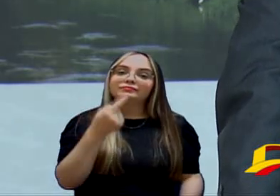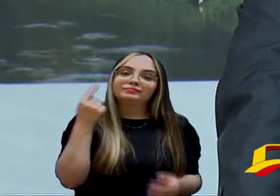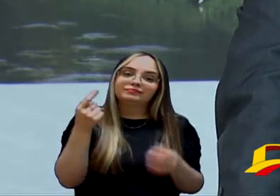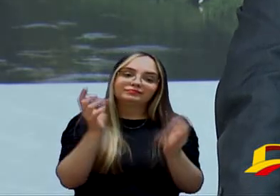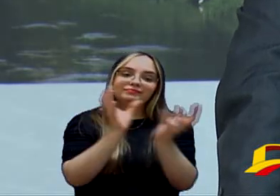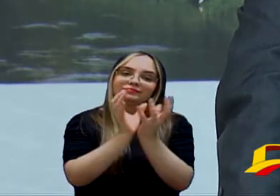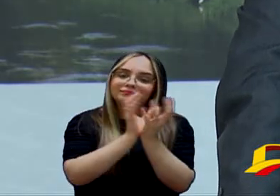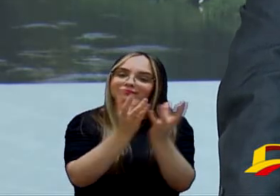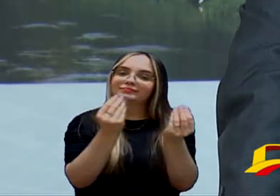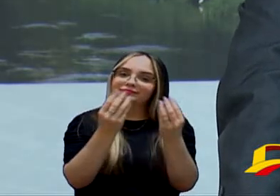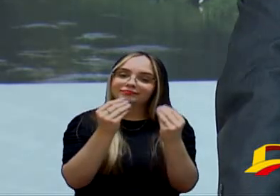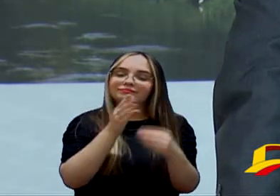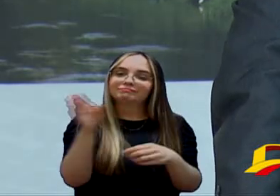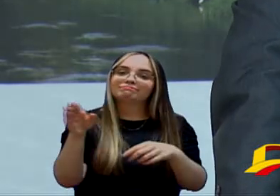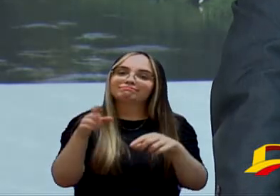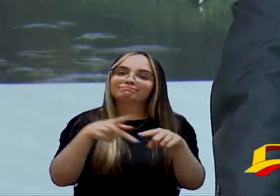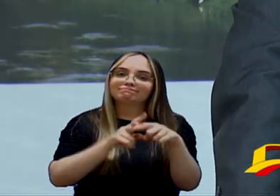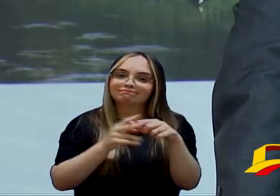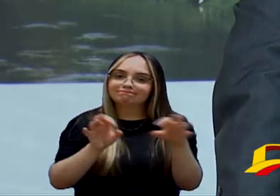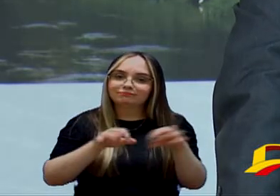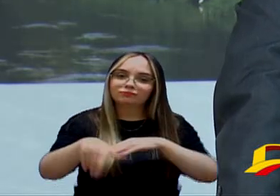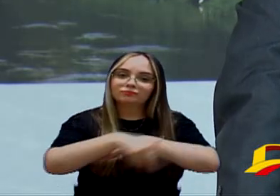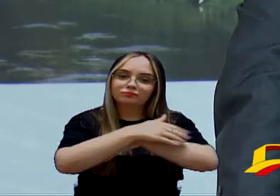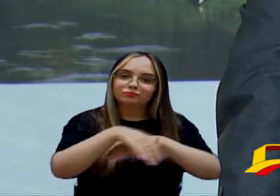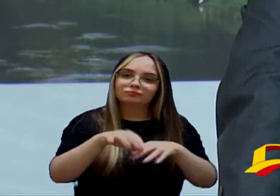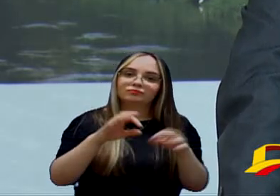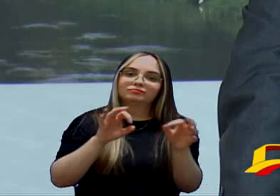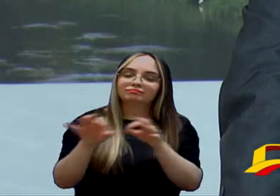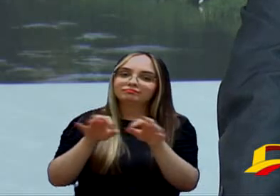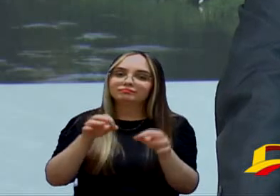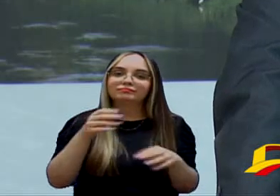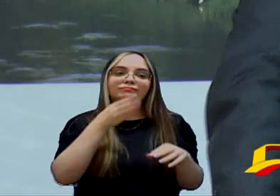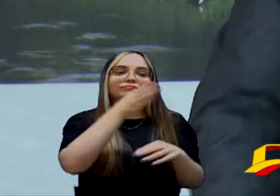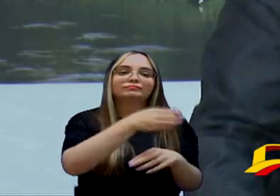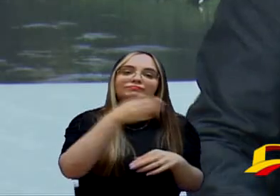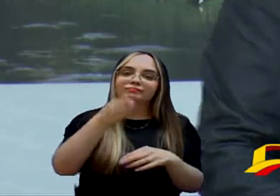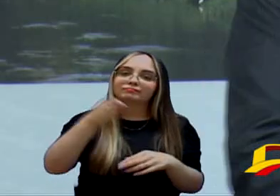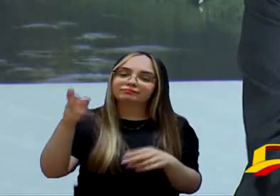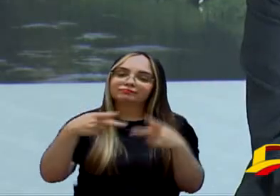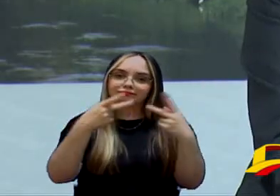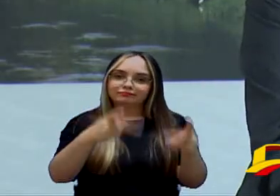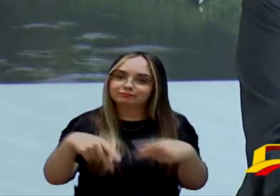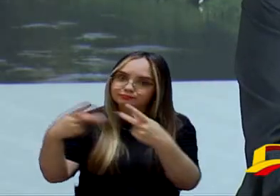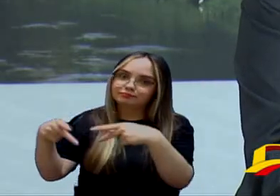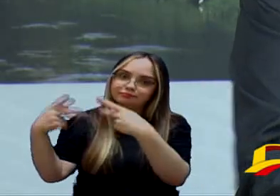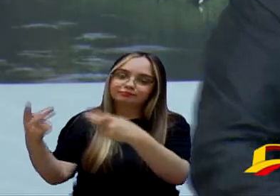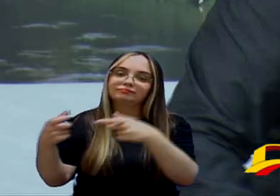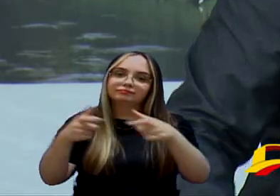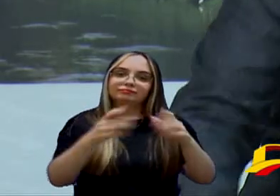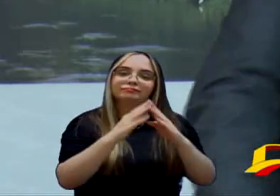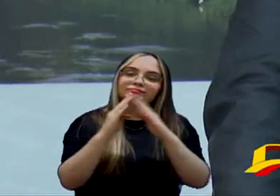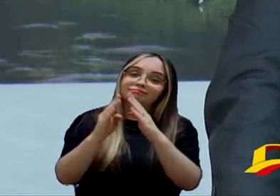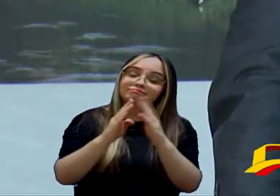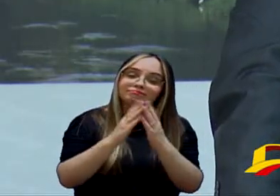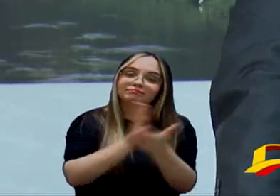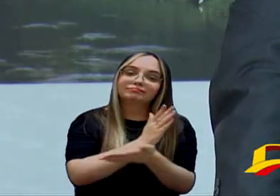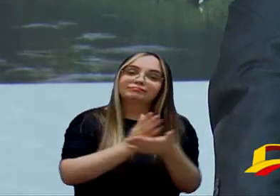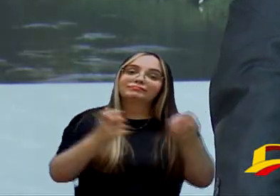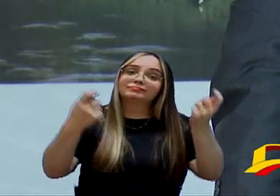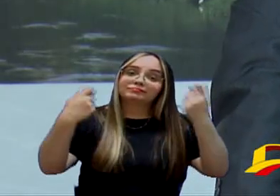a equipe na rua trabalhando junto também visitando os locais visitando né as residências que